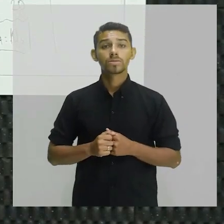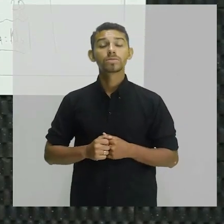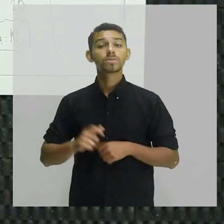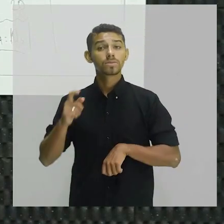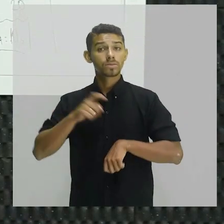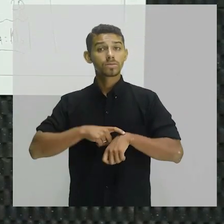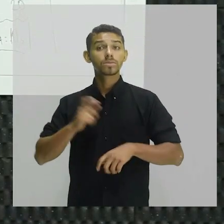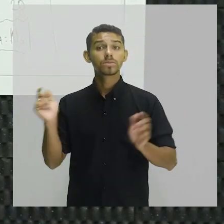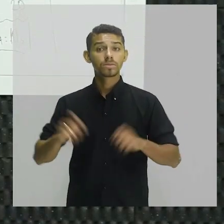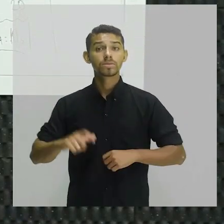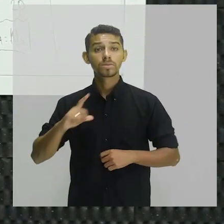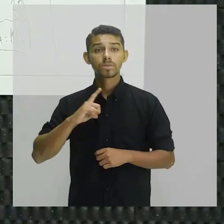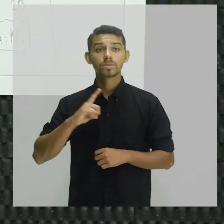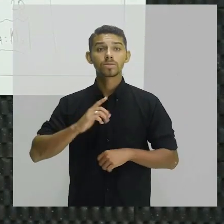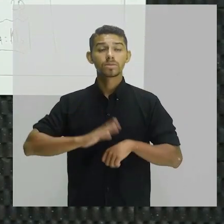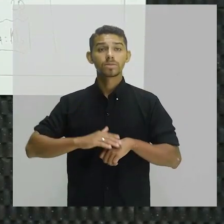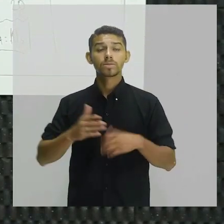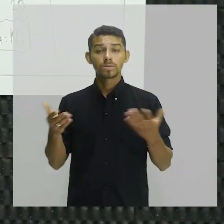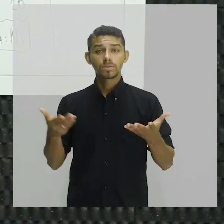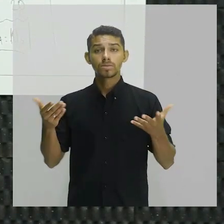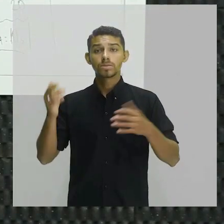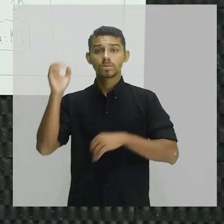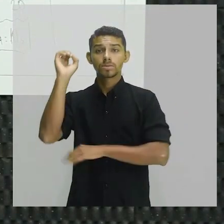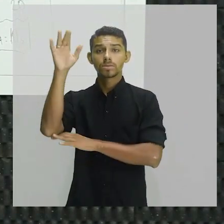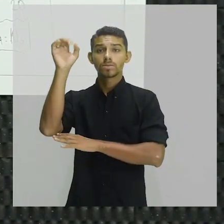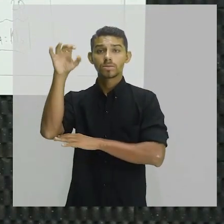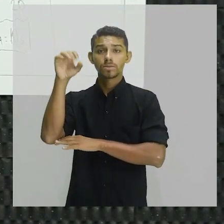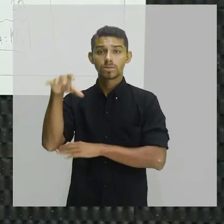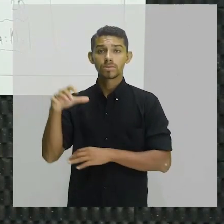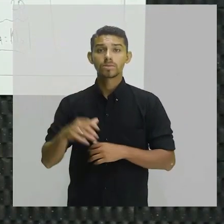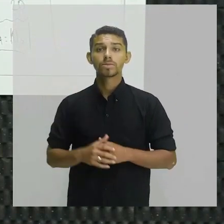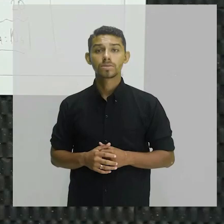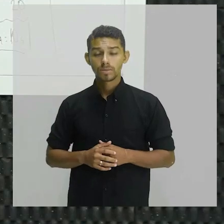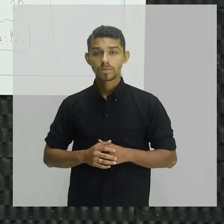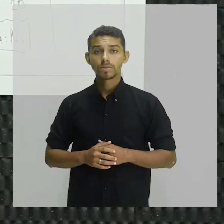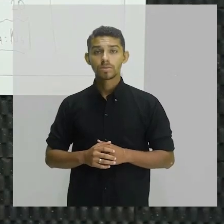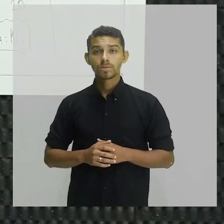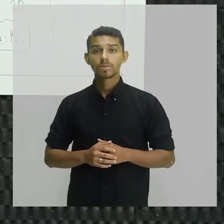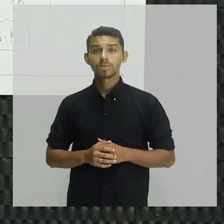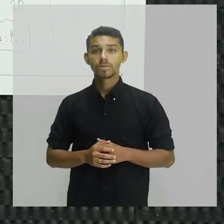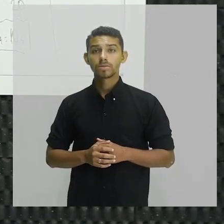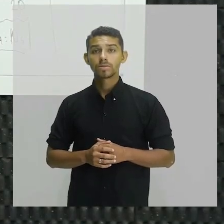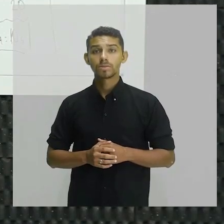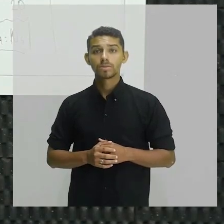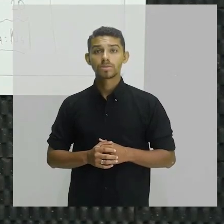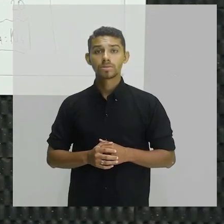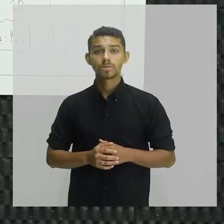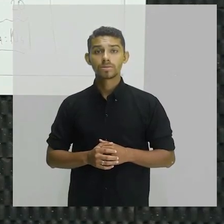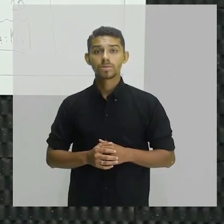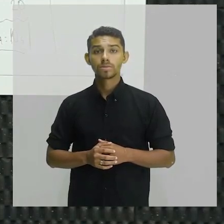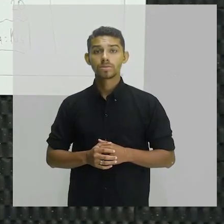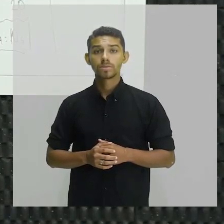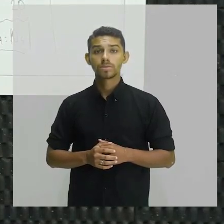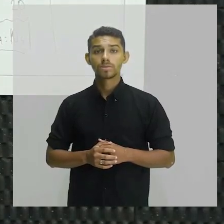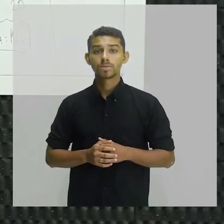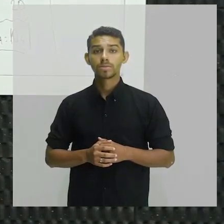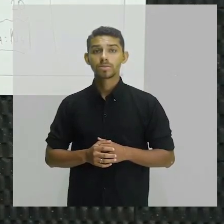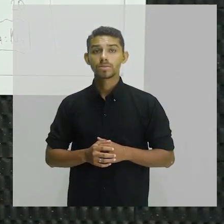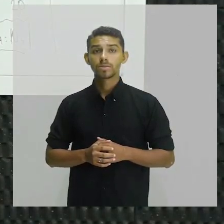ter o semáforo A abrindo. Certo? O semáforo A abrindo. Tá